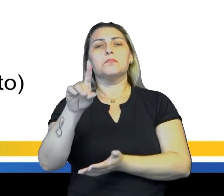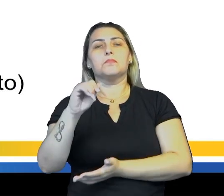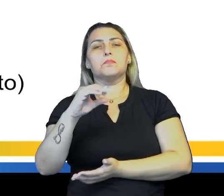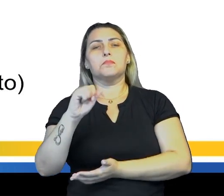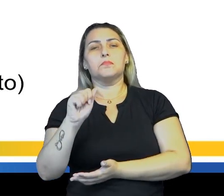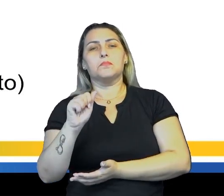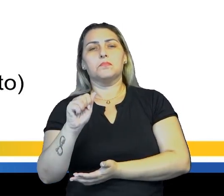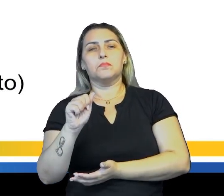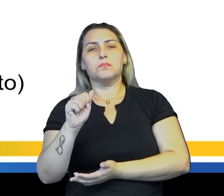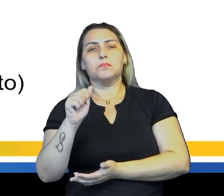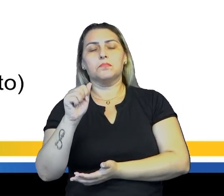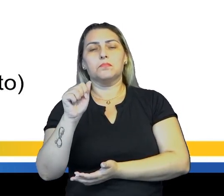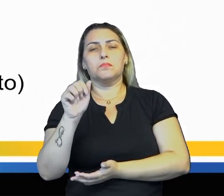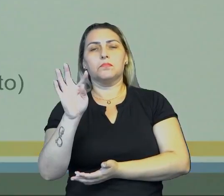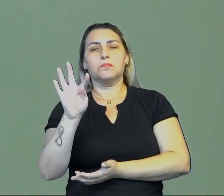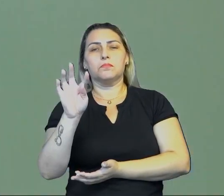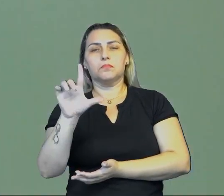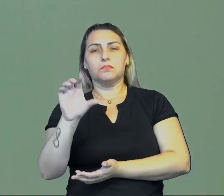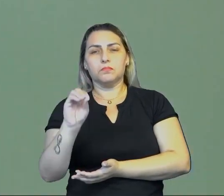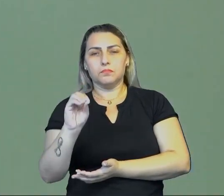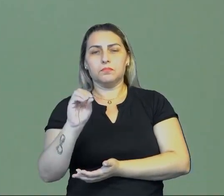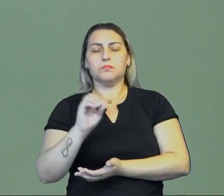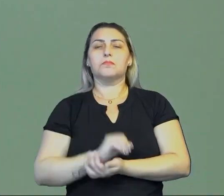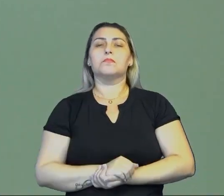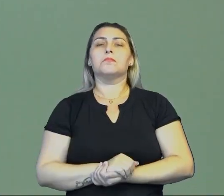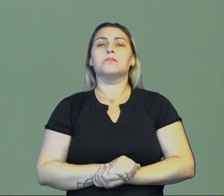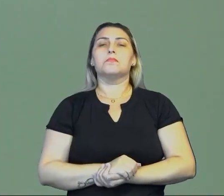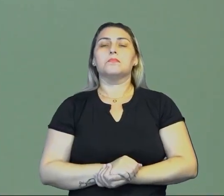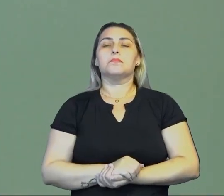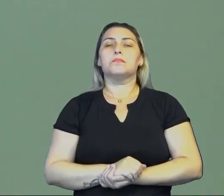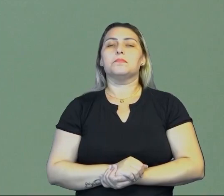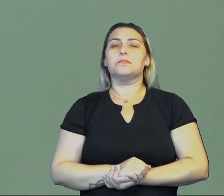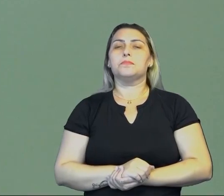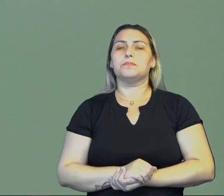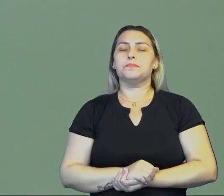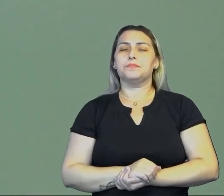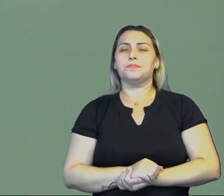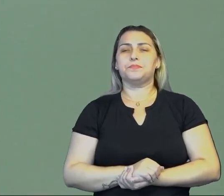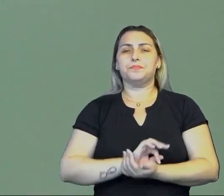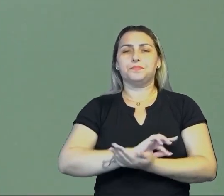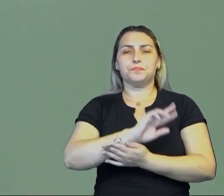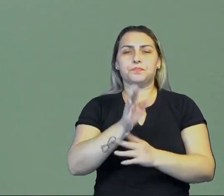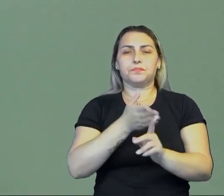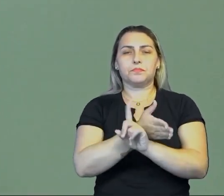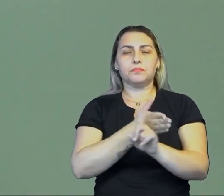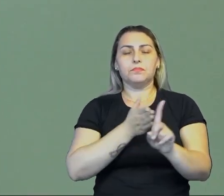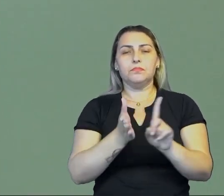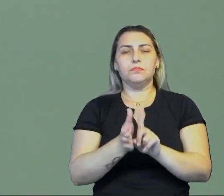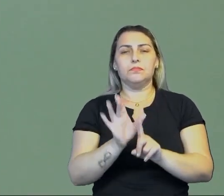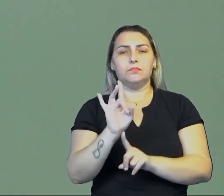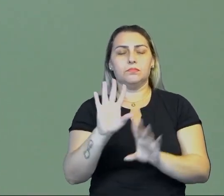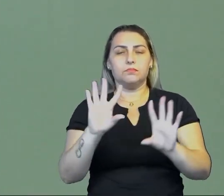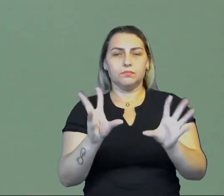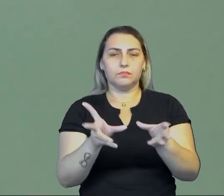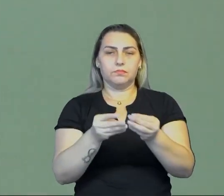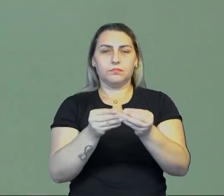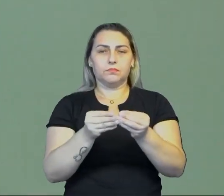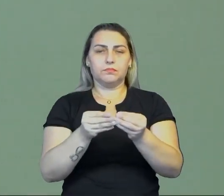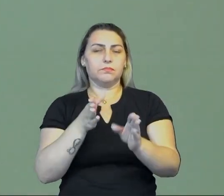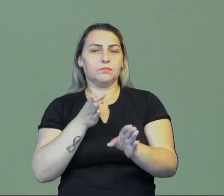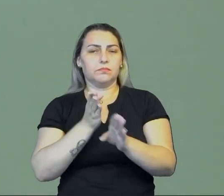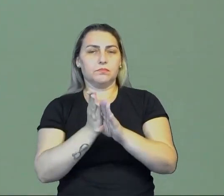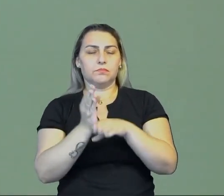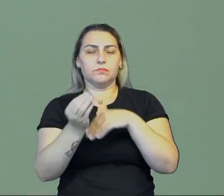movimento e as combinadas que são o declato meu Deus é muita modalidade né E isso aqui é só de forma resumida provavelmente